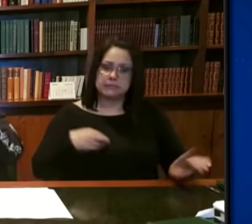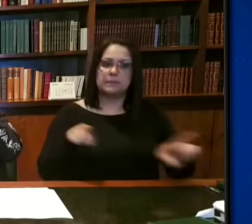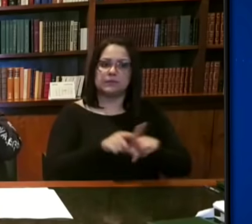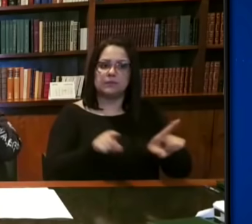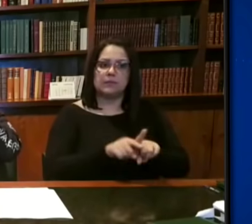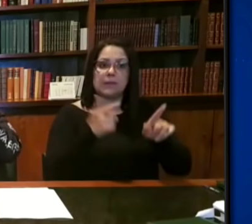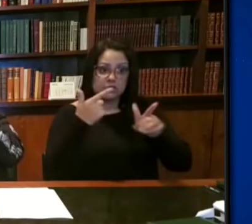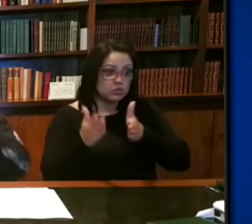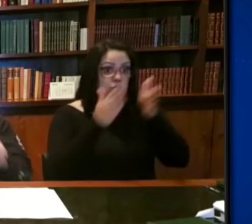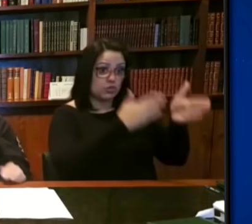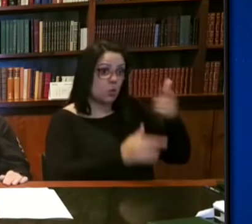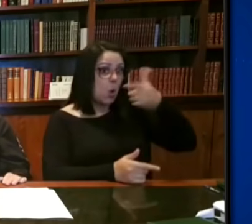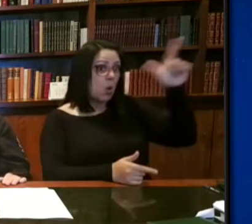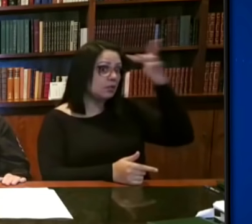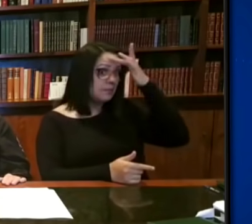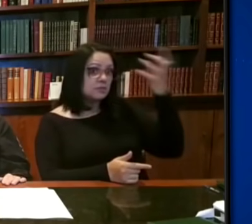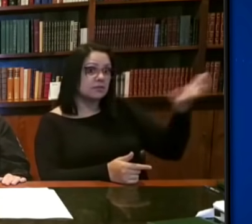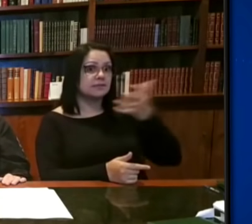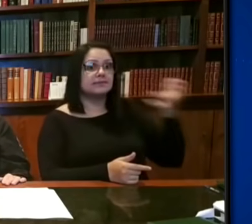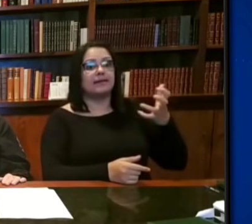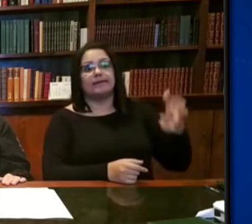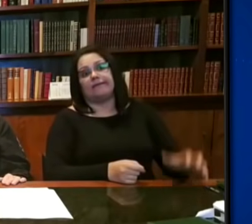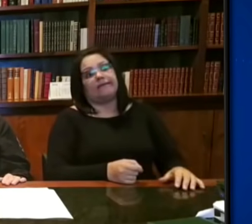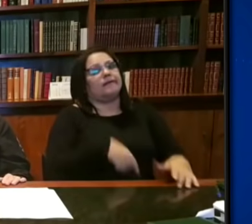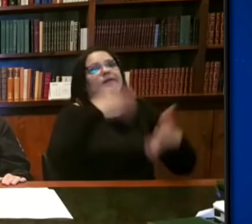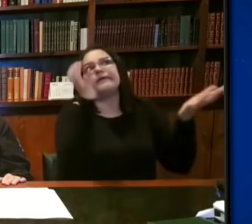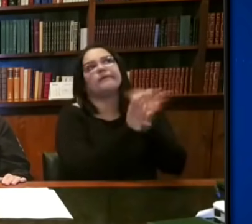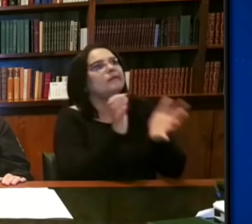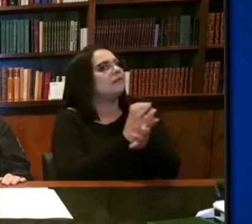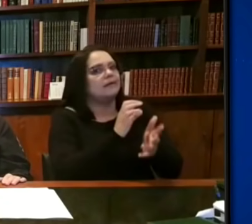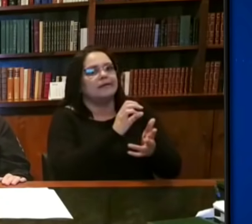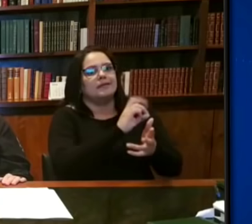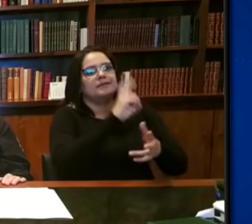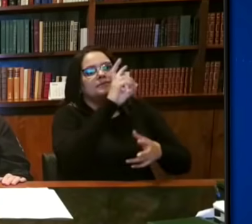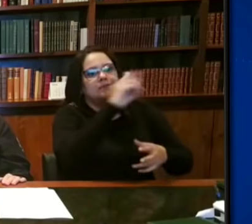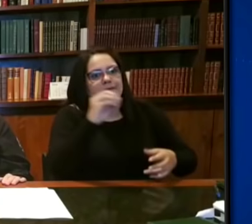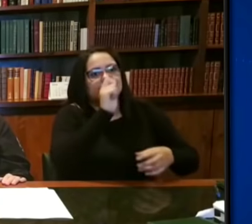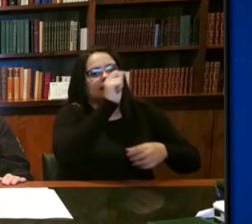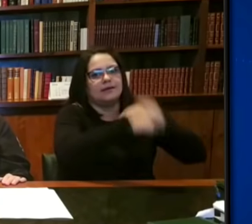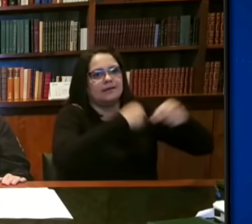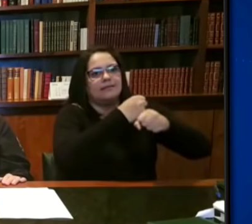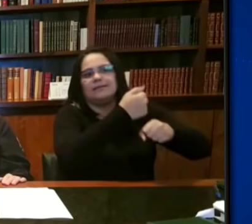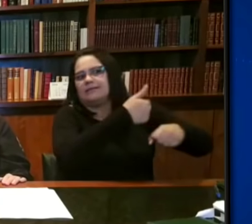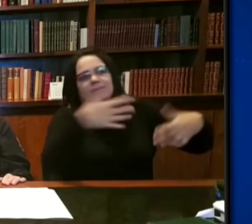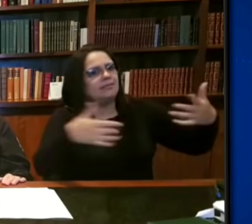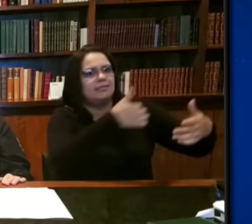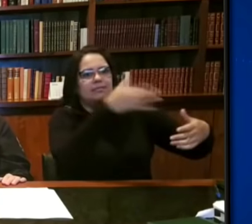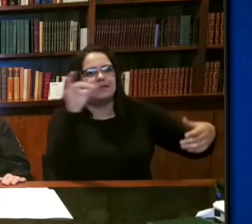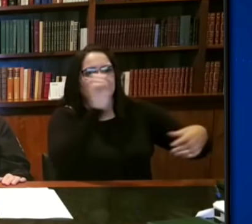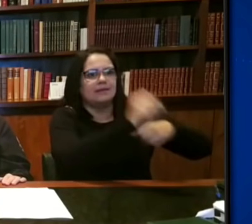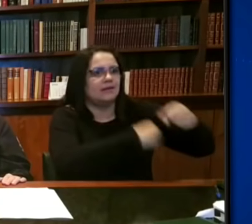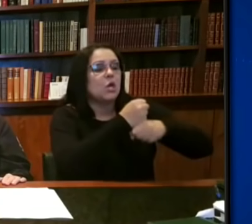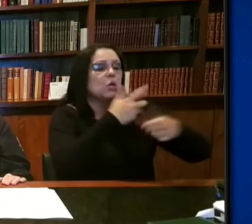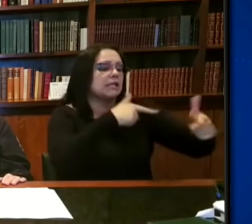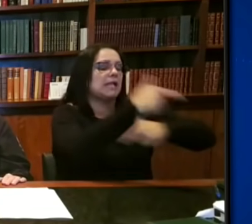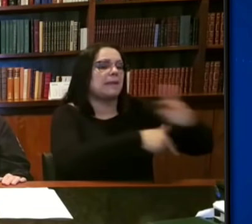Por outro lado, tinha gente querendo quinquênio, aniênio, milênio, ducênio, uma opção de coisa que eu falei: peraí, dá as medalhas depois da